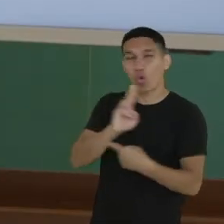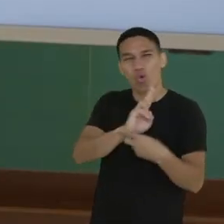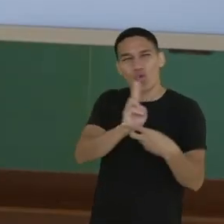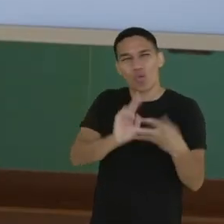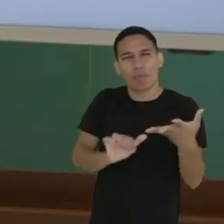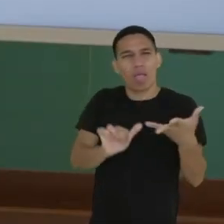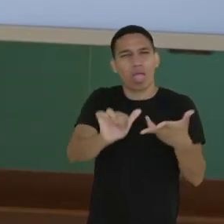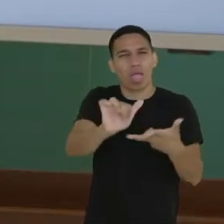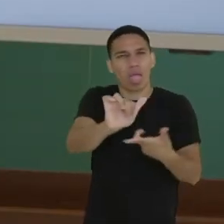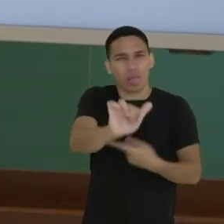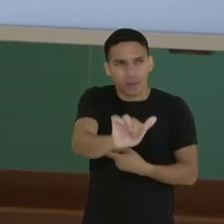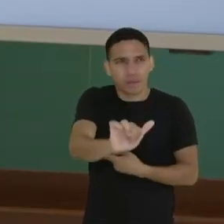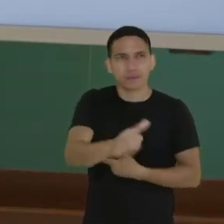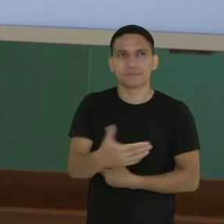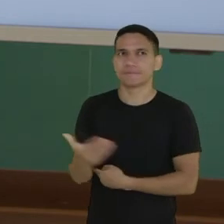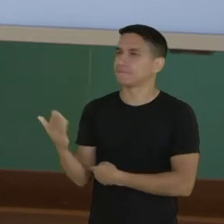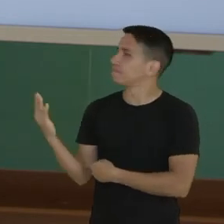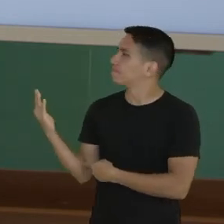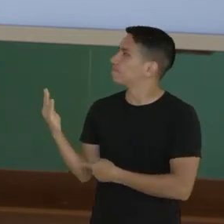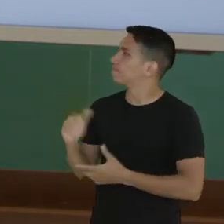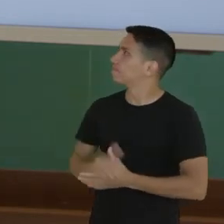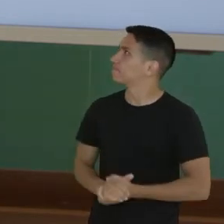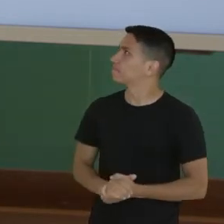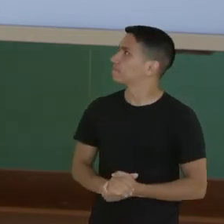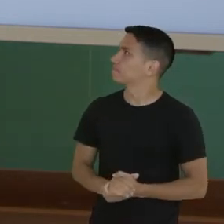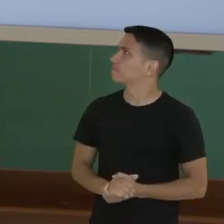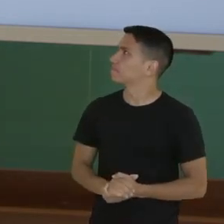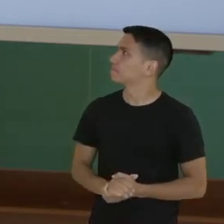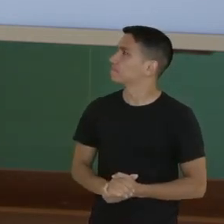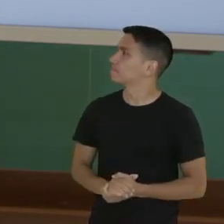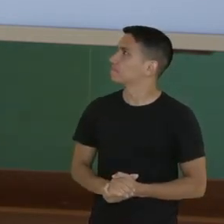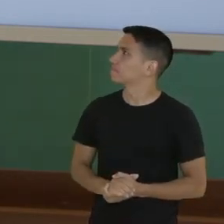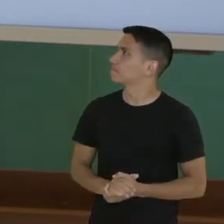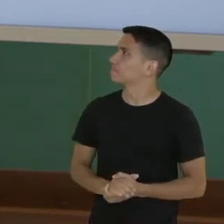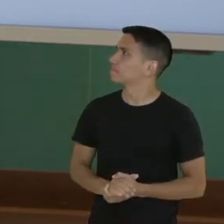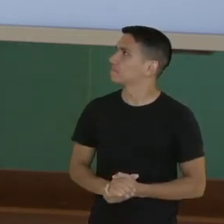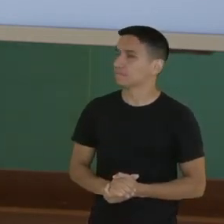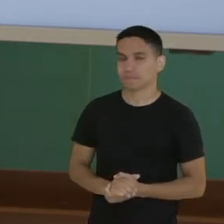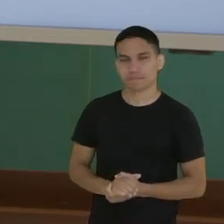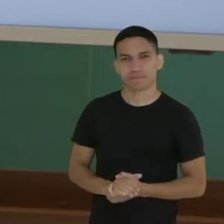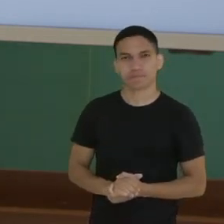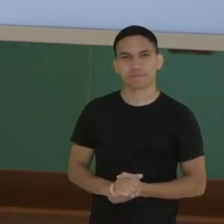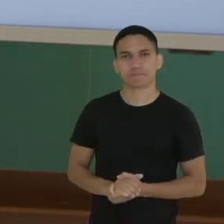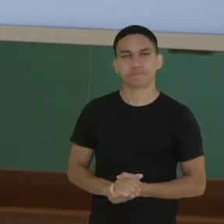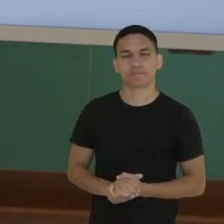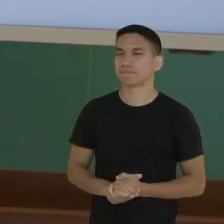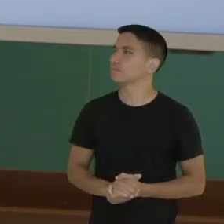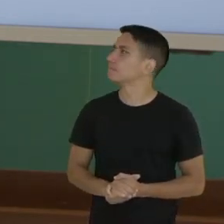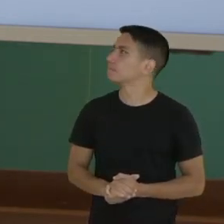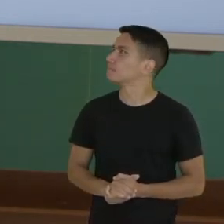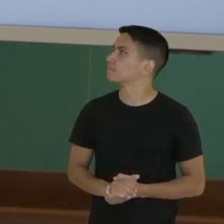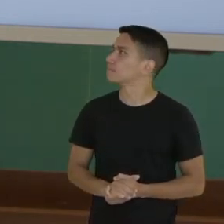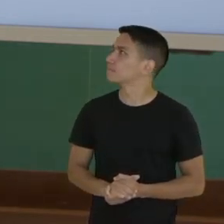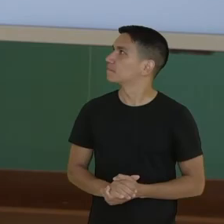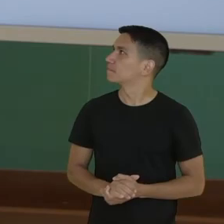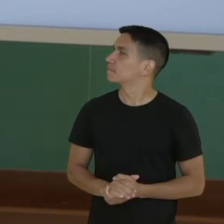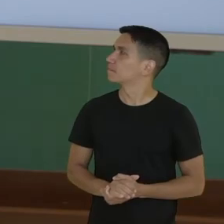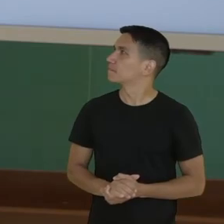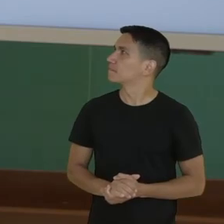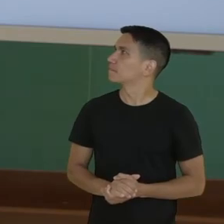metano, o óxido nitroso, o hexafluoreno de enxofre e duas famílias de gases de hidrofluorocarboneto